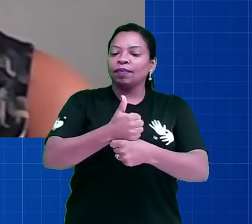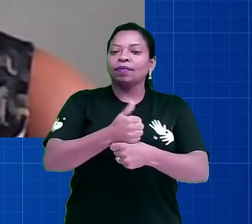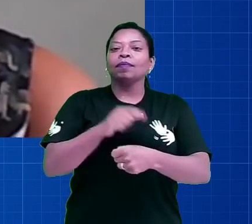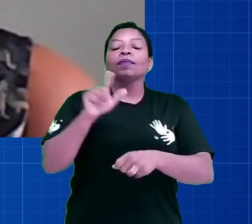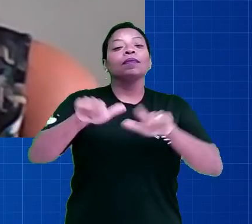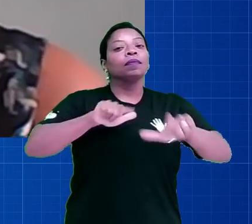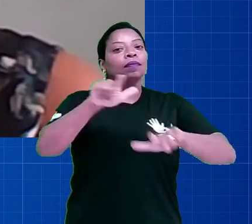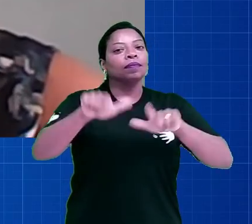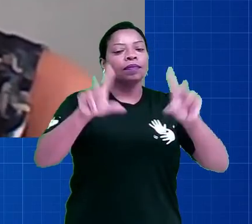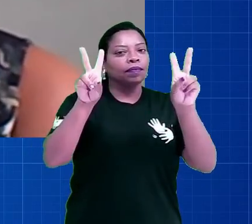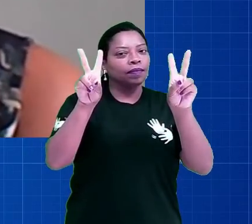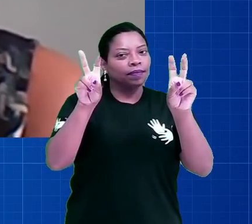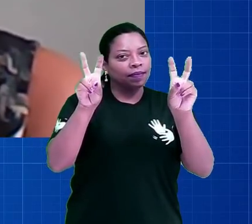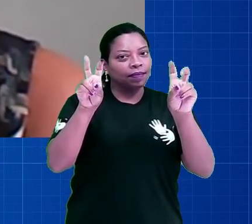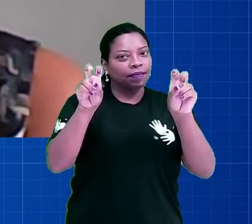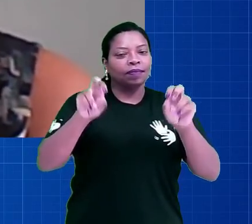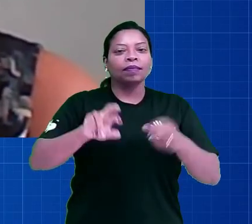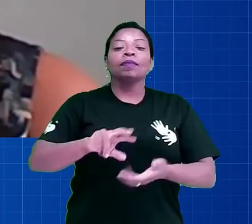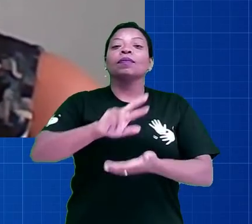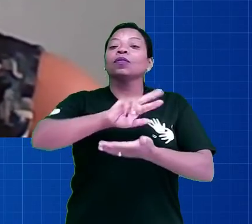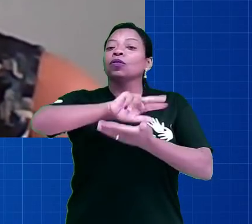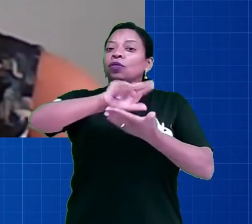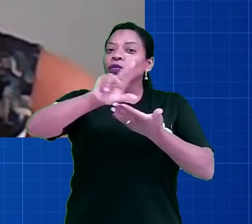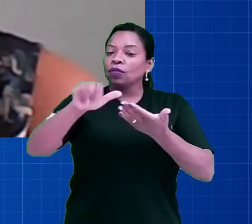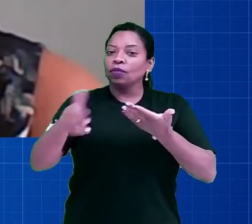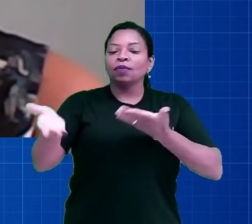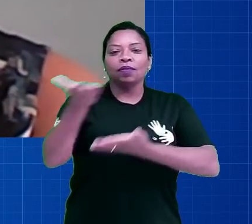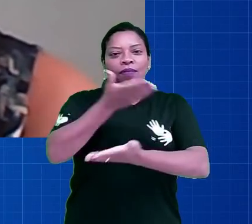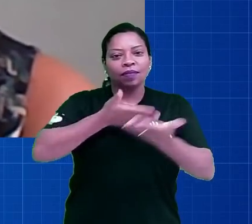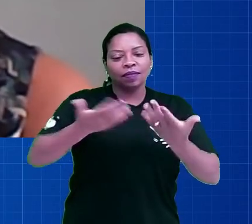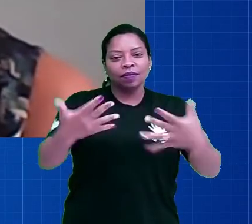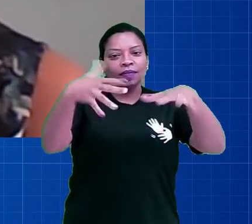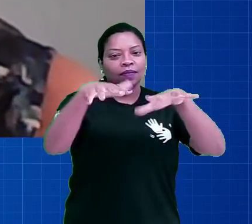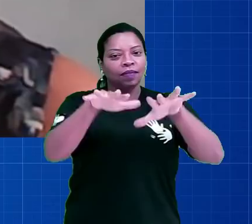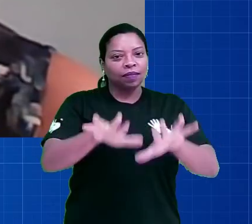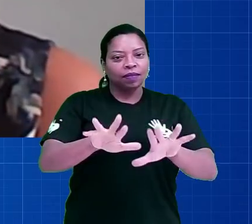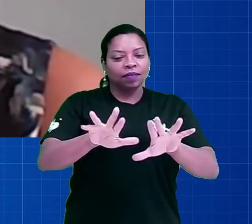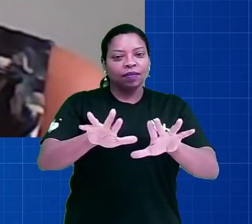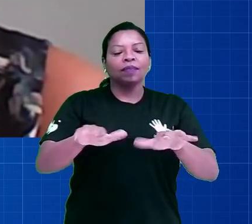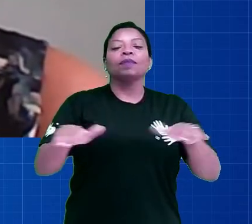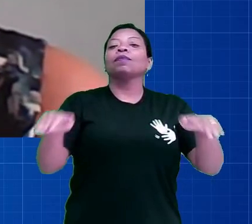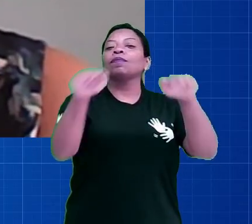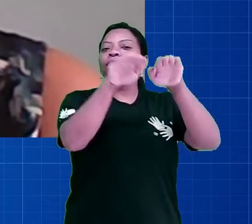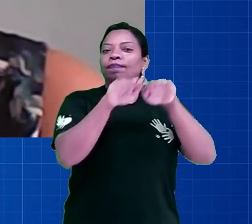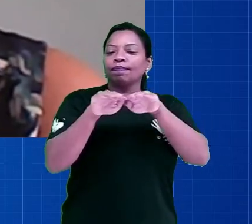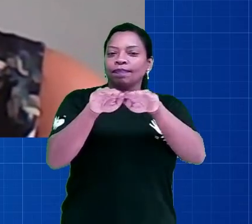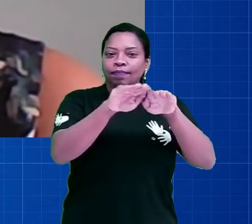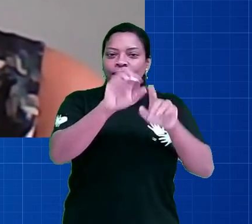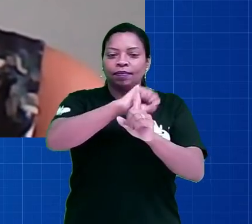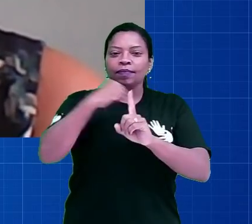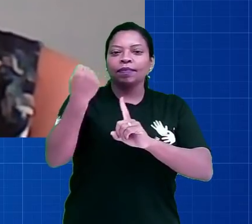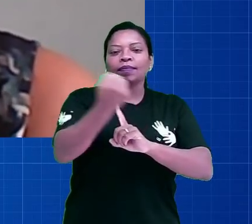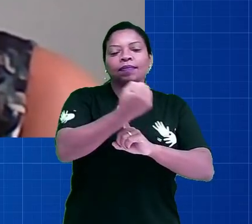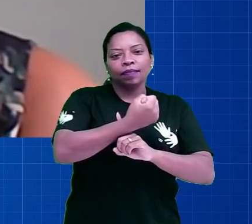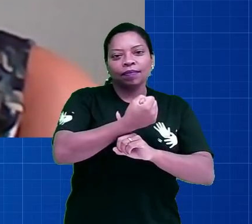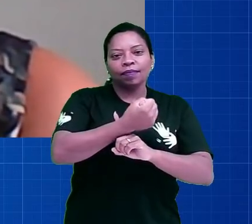temáticas de pesquisa: diferença, diversidade, inclusão e desigualdade social, educação especial, ensino